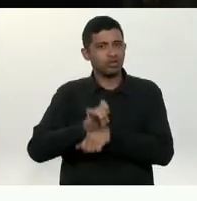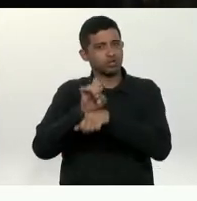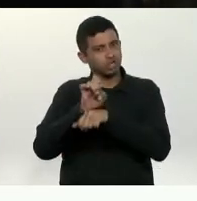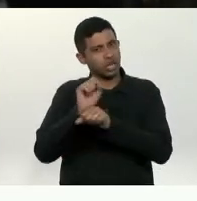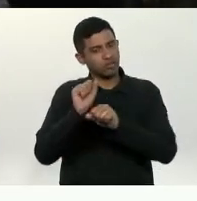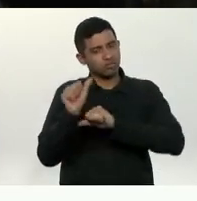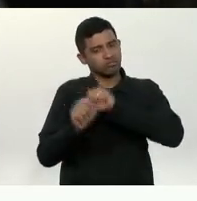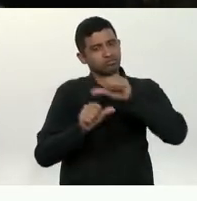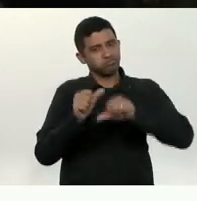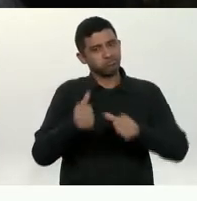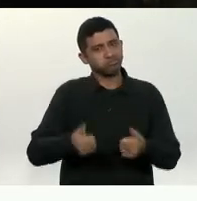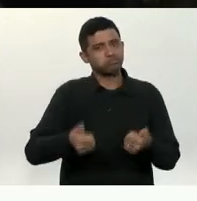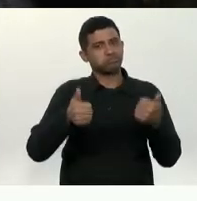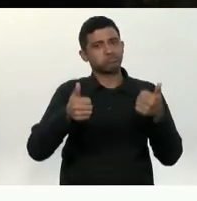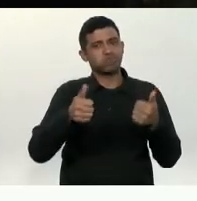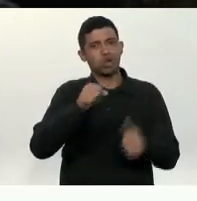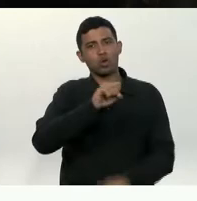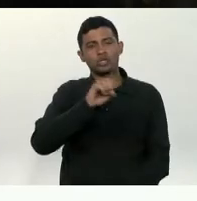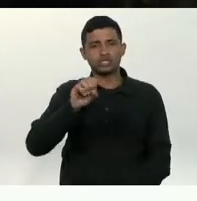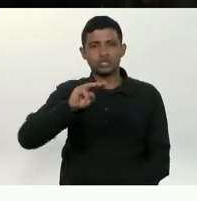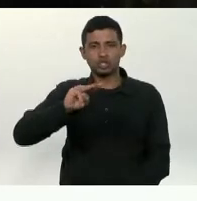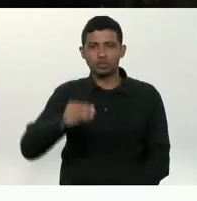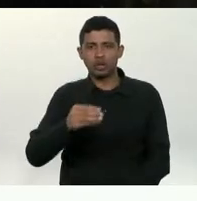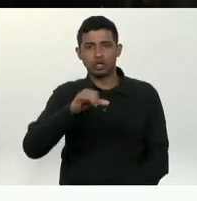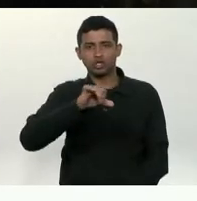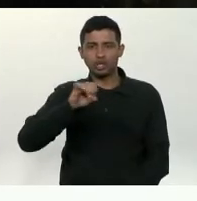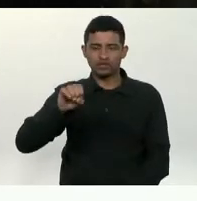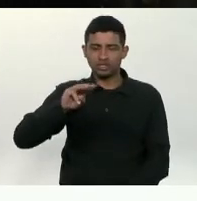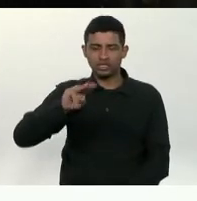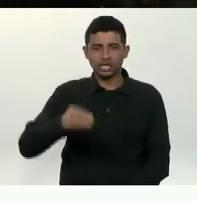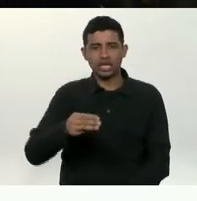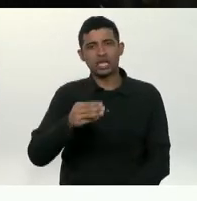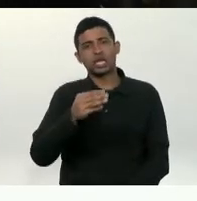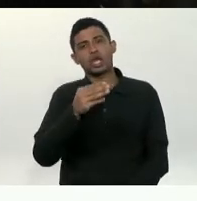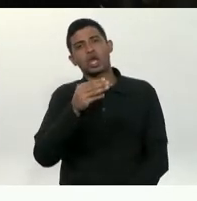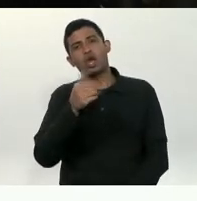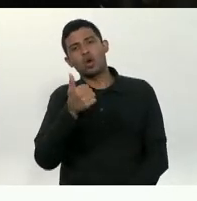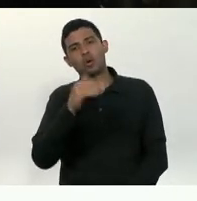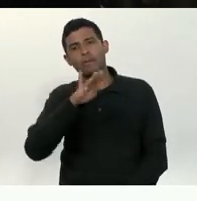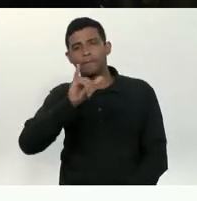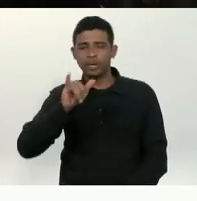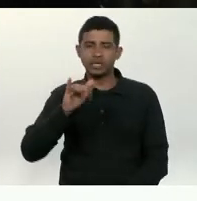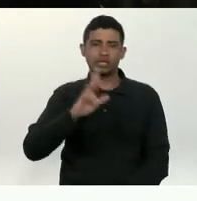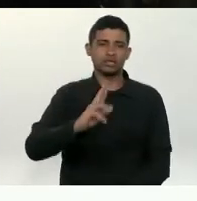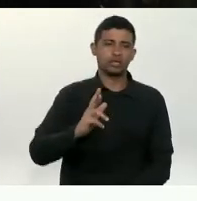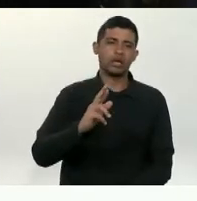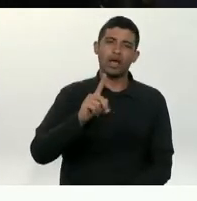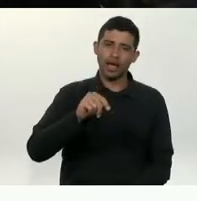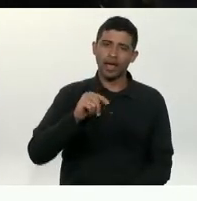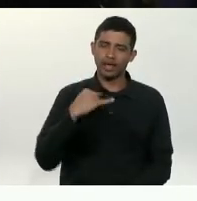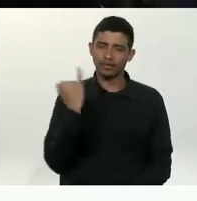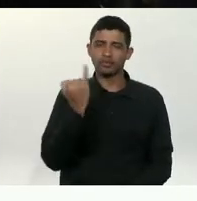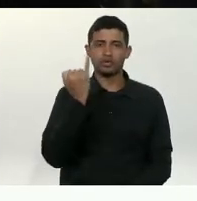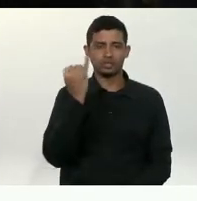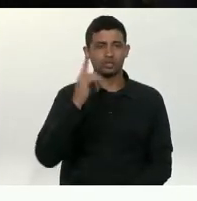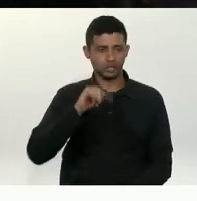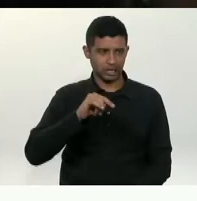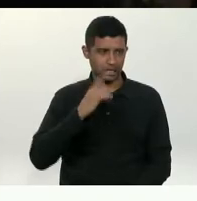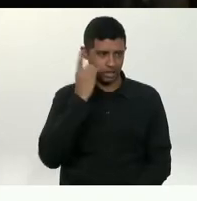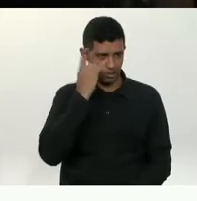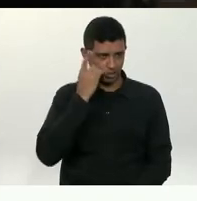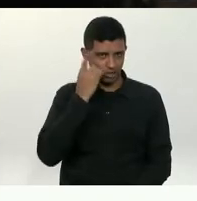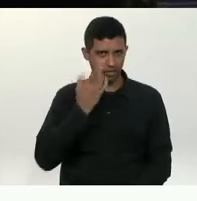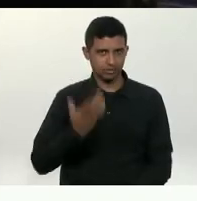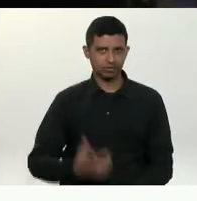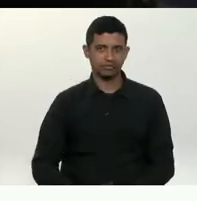recuperação, vou colocar 800 milhões, 900 milhões, 1 bilhão para dentro do caixa, é importante, né, deputado Rodrigo Bacelar?